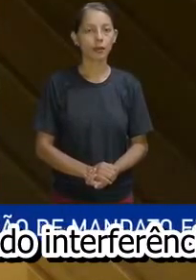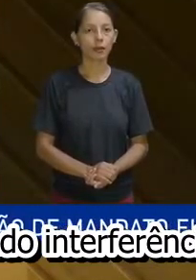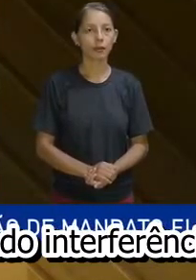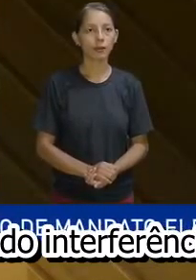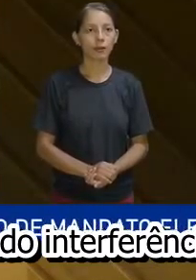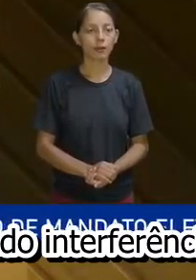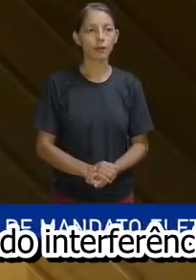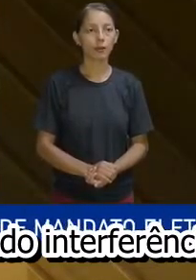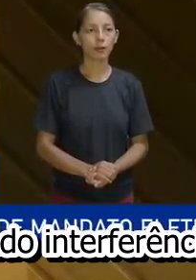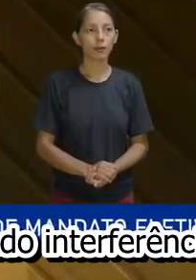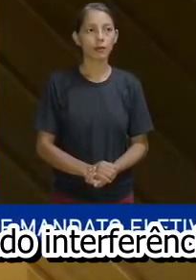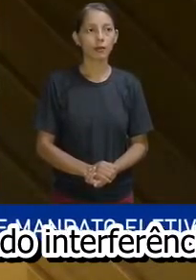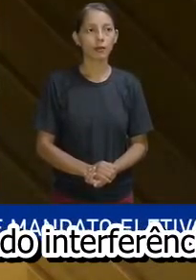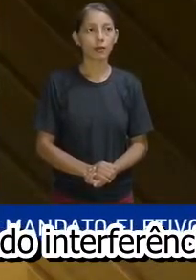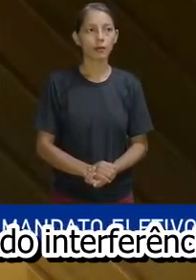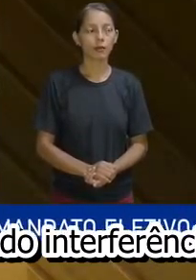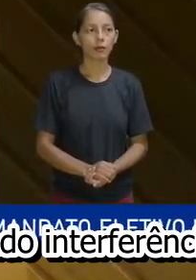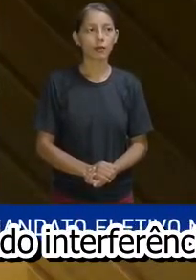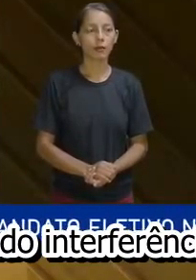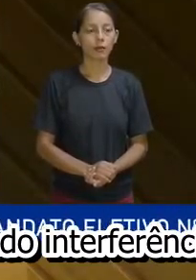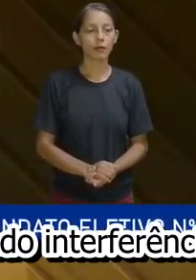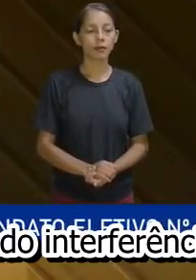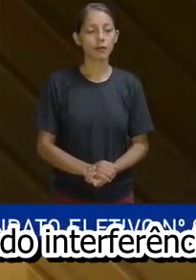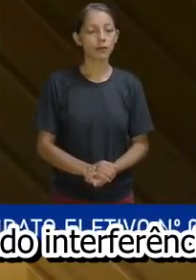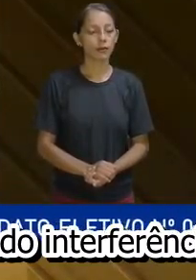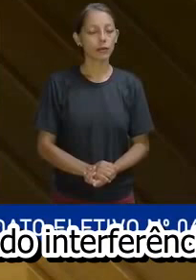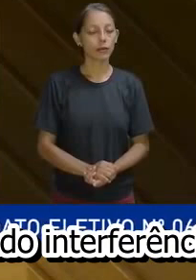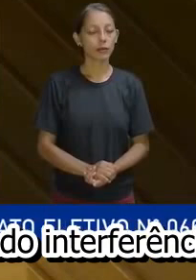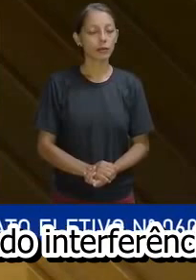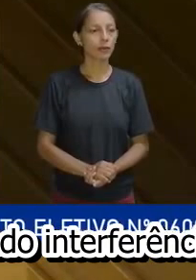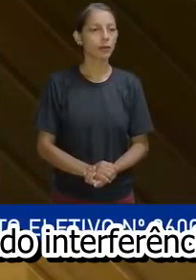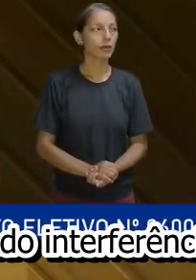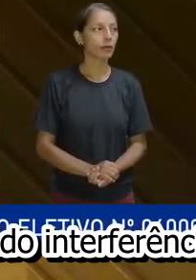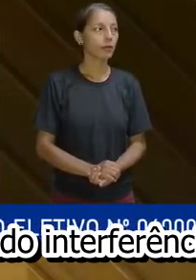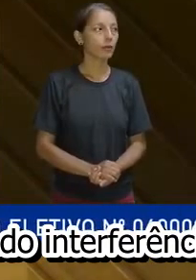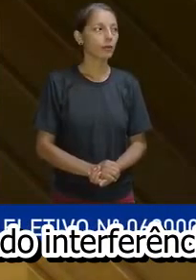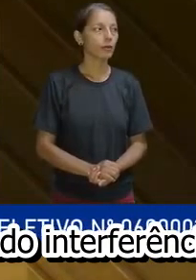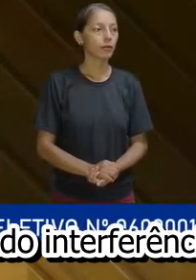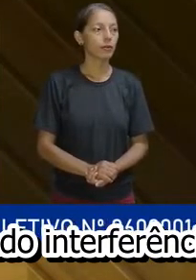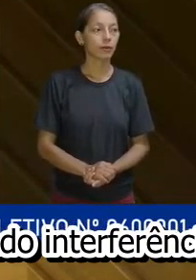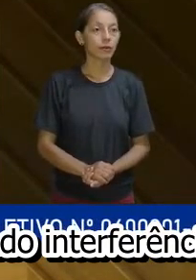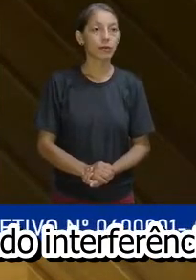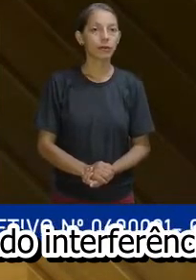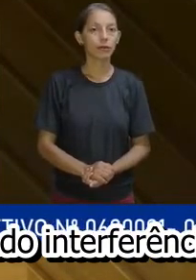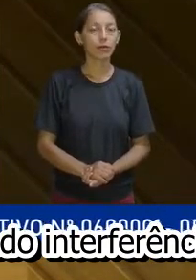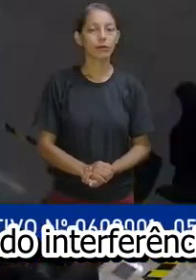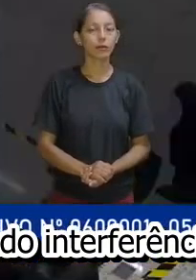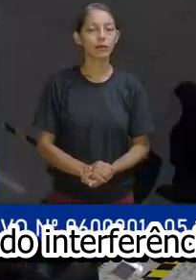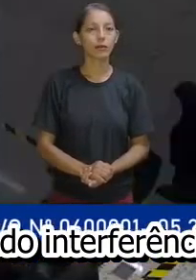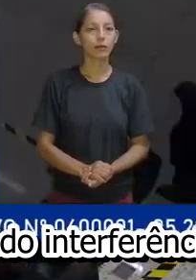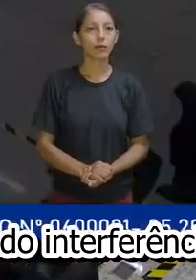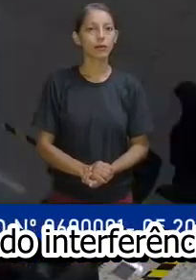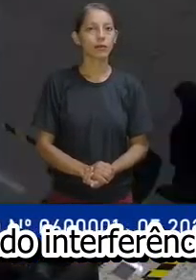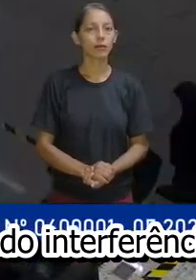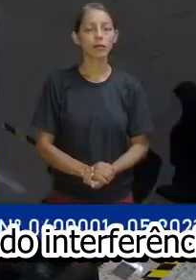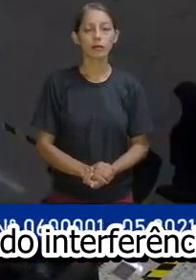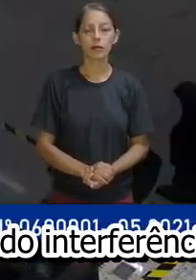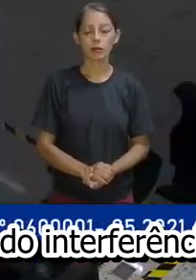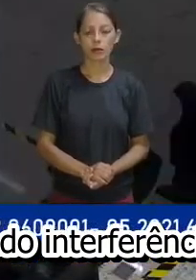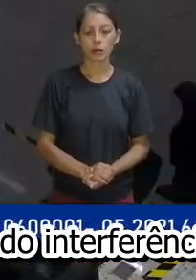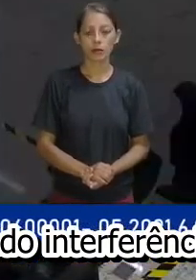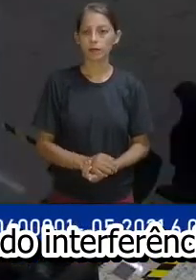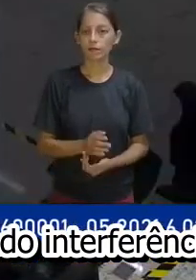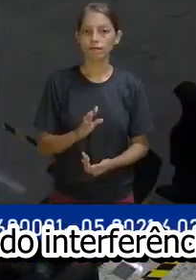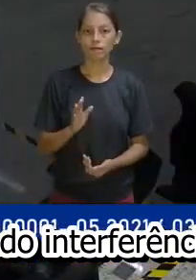Você quer passar o seu contato aí? Tem outro que está Quero cumprimentar. Desembargador Carmo, feche o áudio, por favor, que está